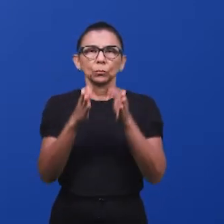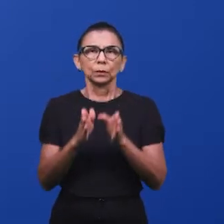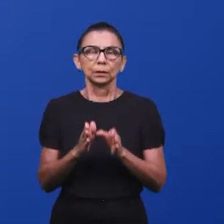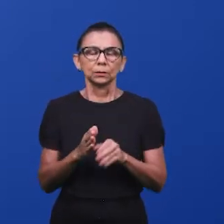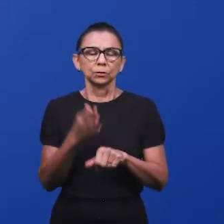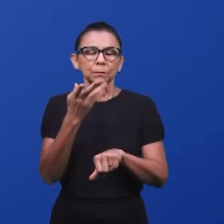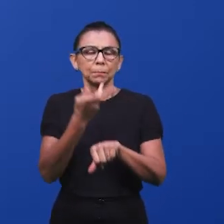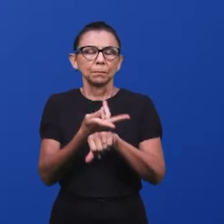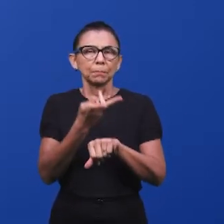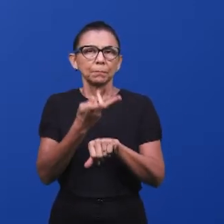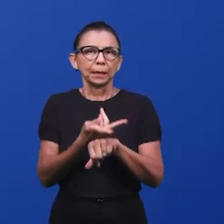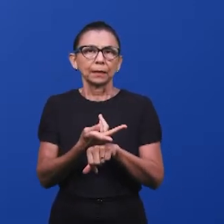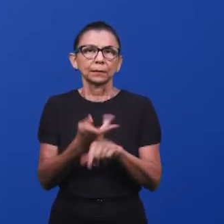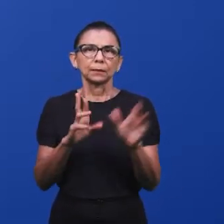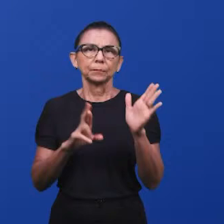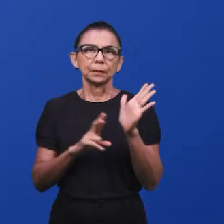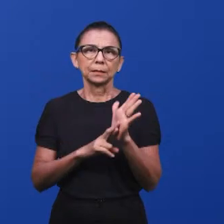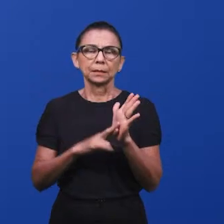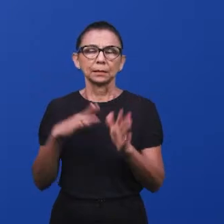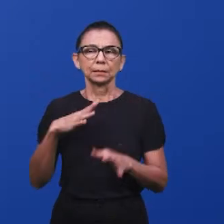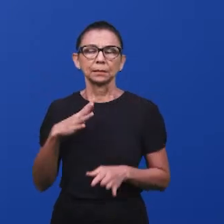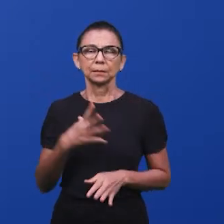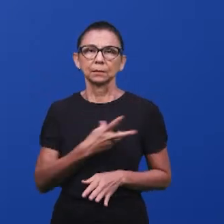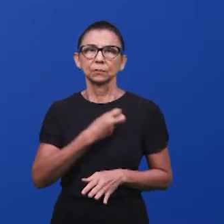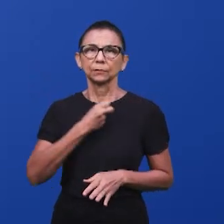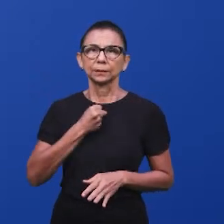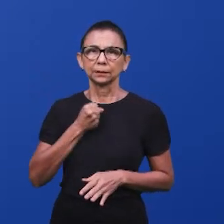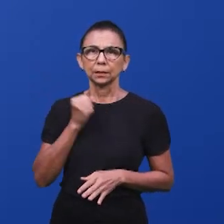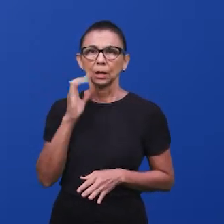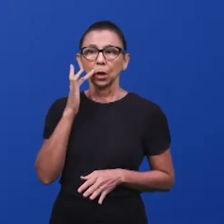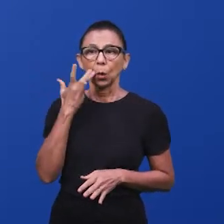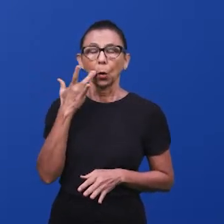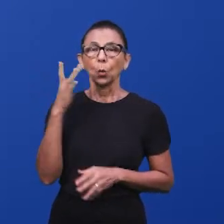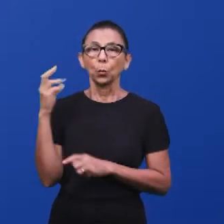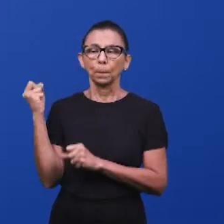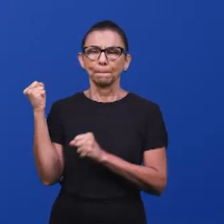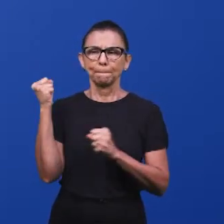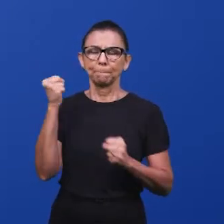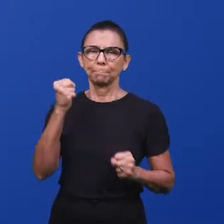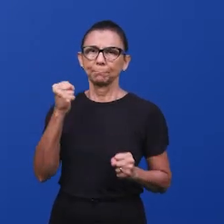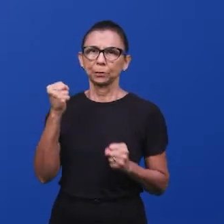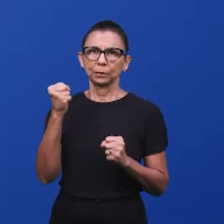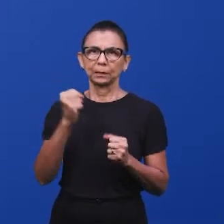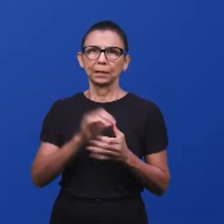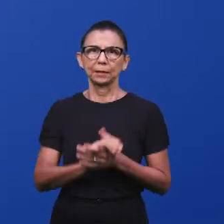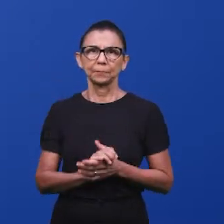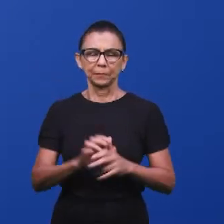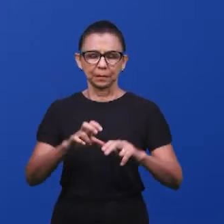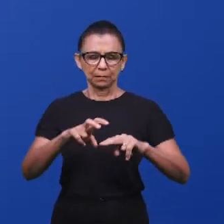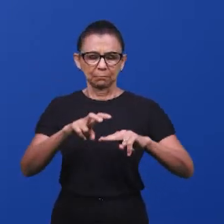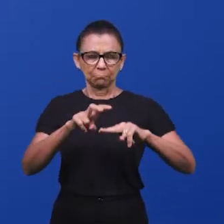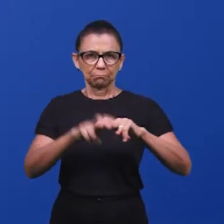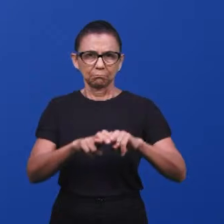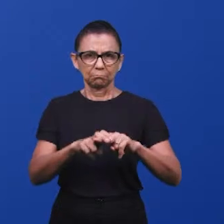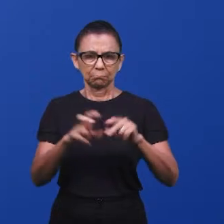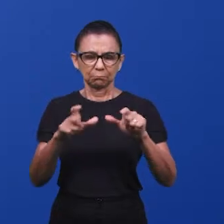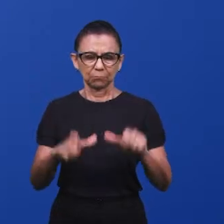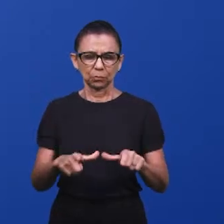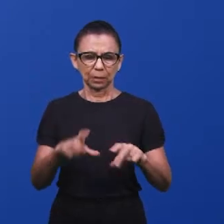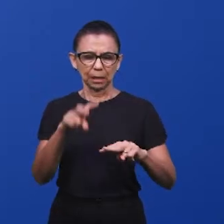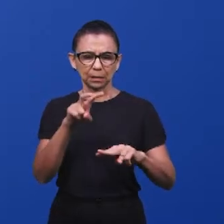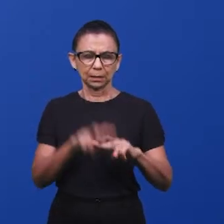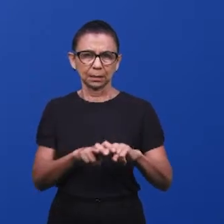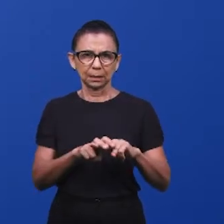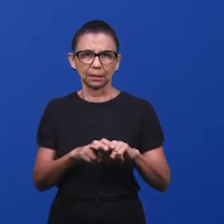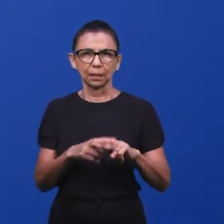prata. Prata é o símbolo da redenção. O estrado de ouro. O ouro está relacionado ao poder. O assento de